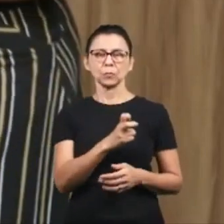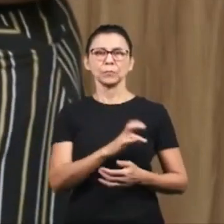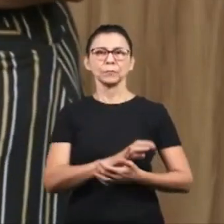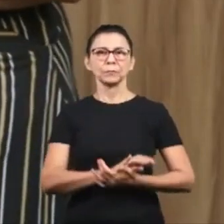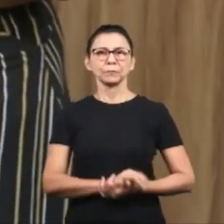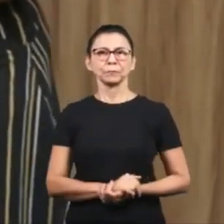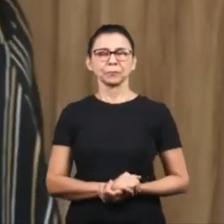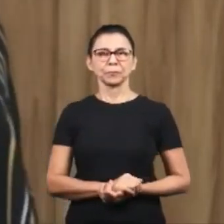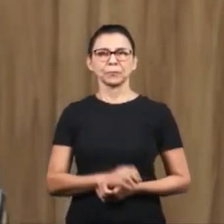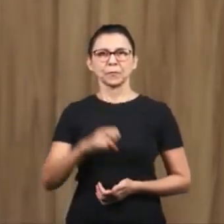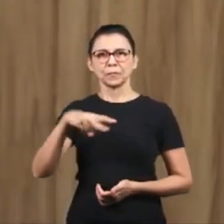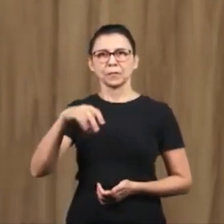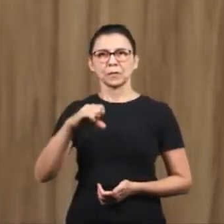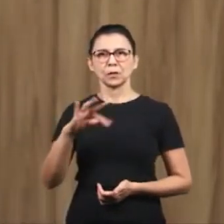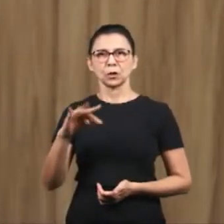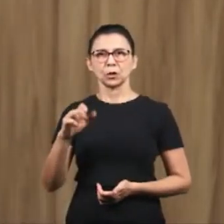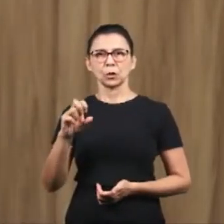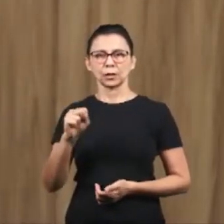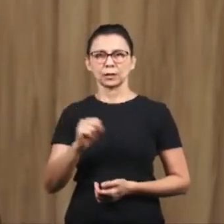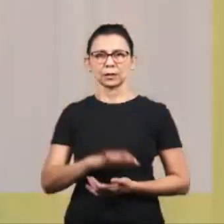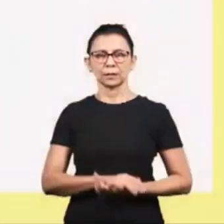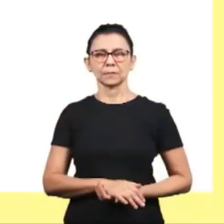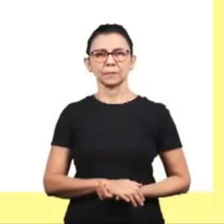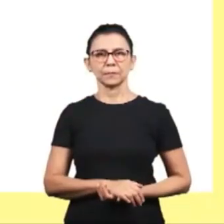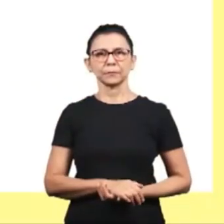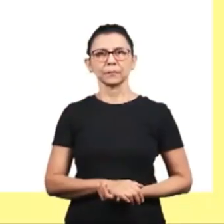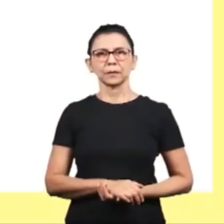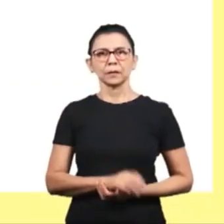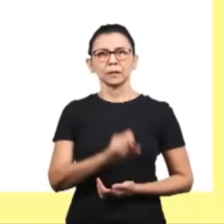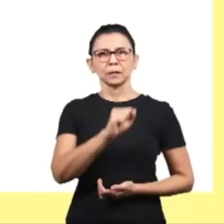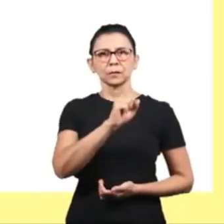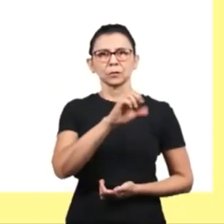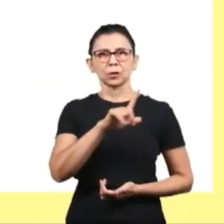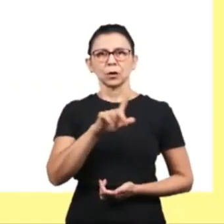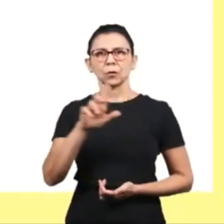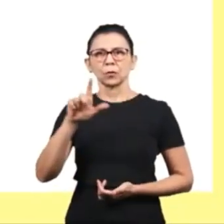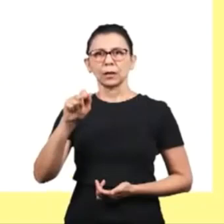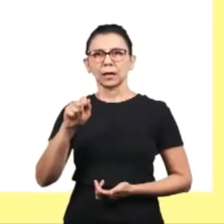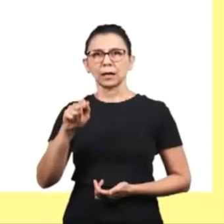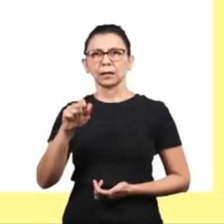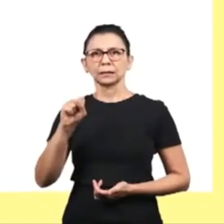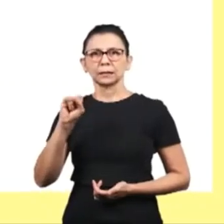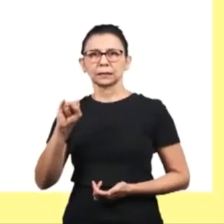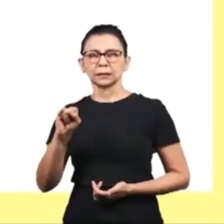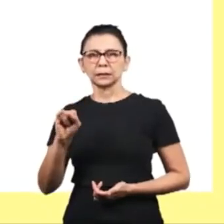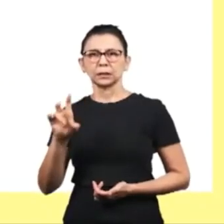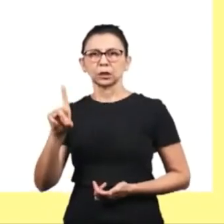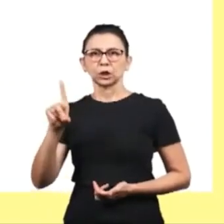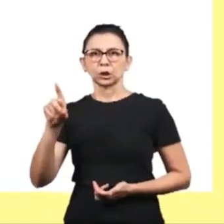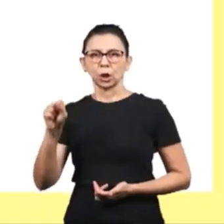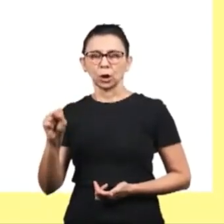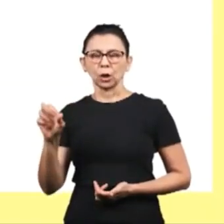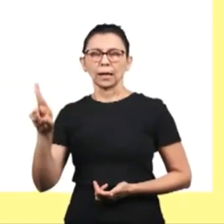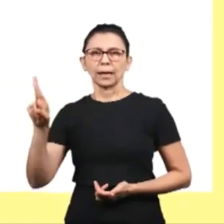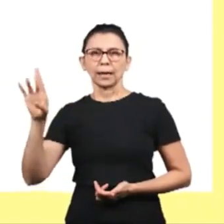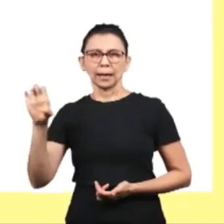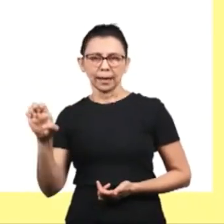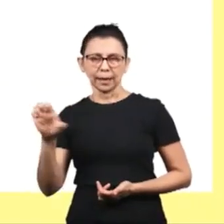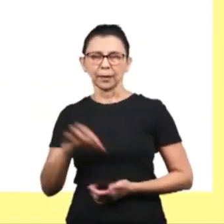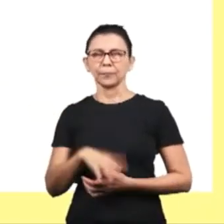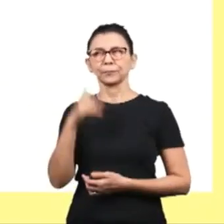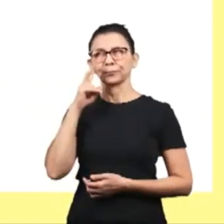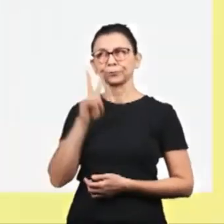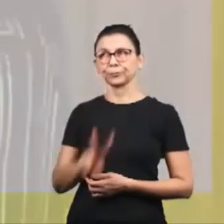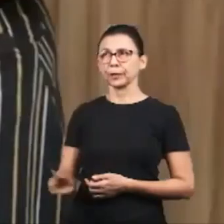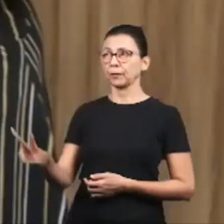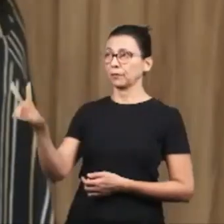musicais. Sol, Lá, Si, Dó, Ré. E aqui nesta imagem,